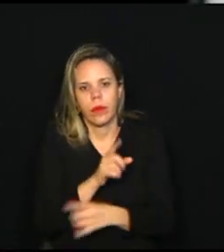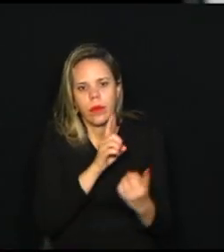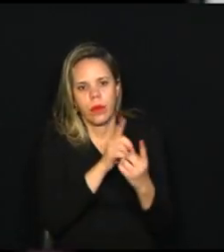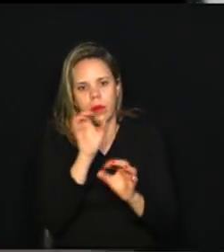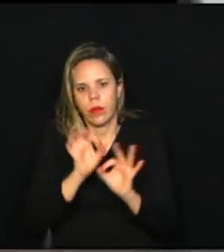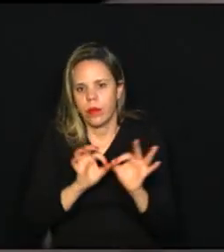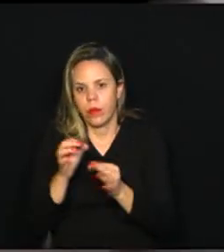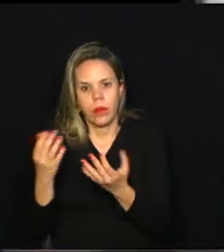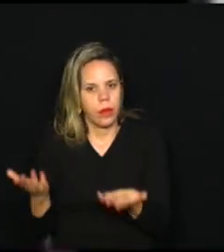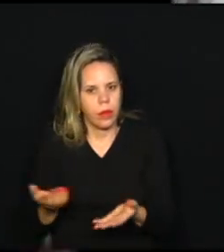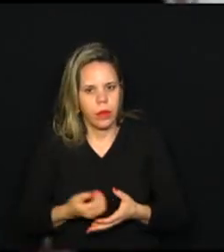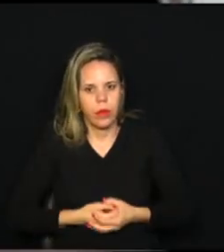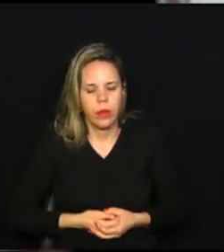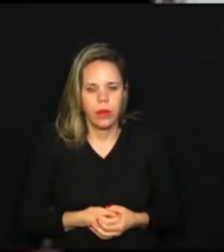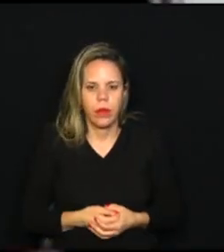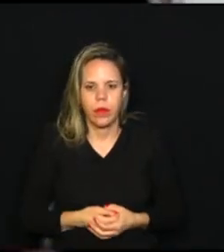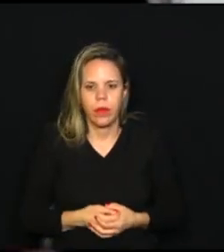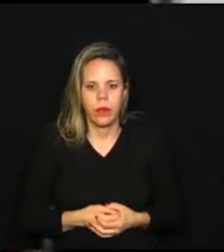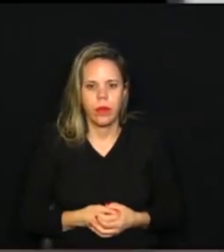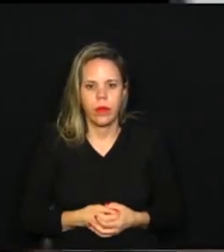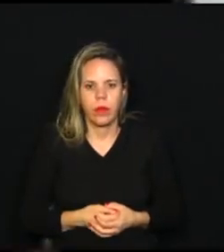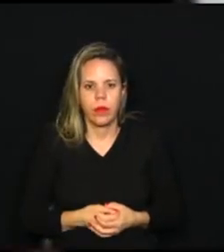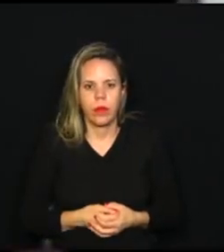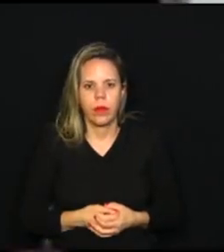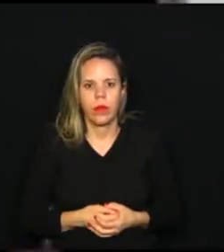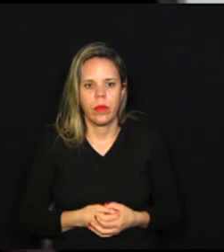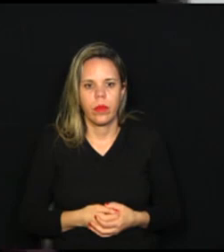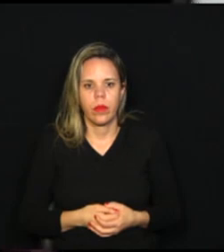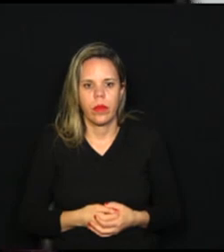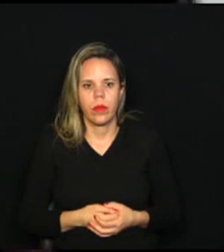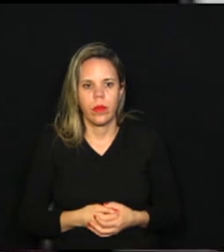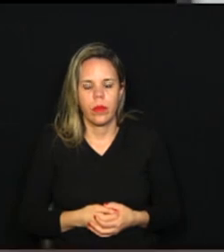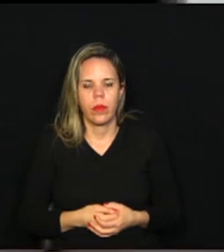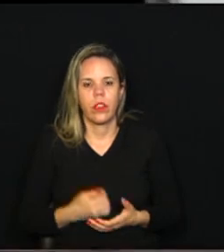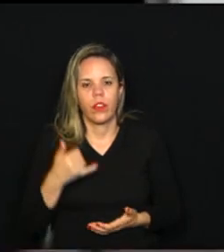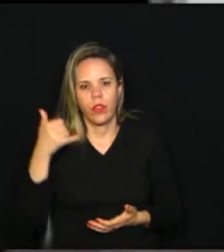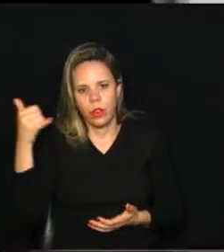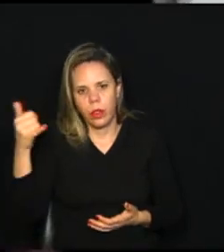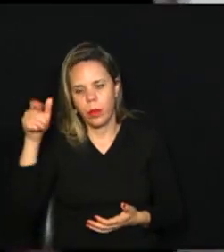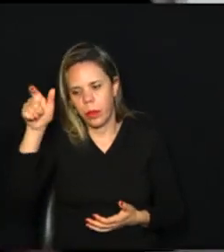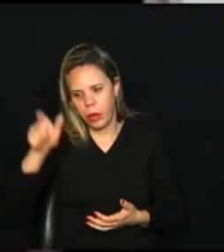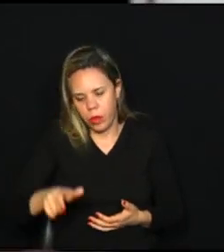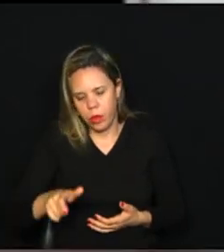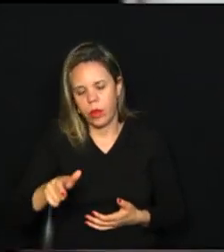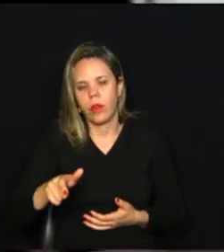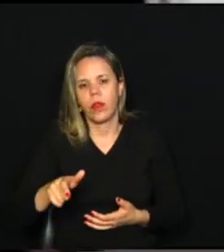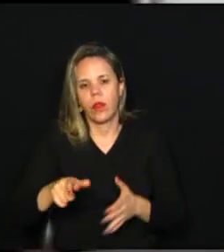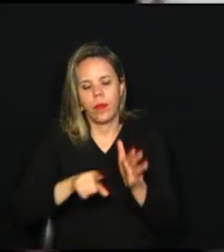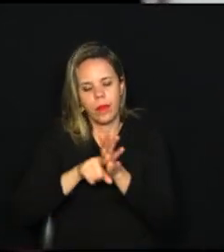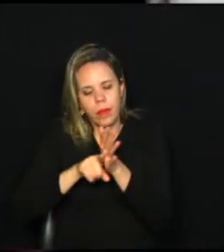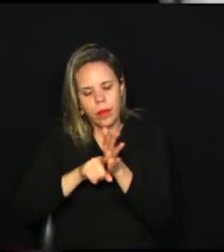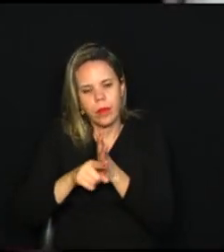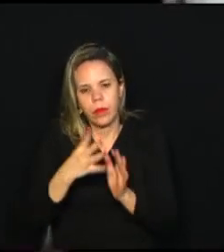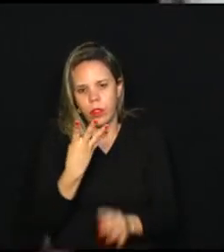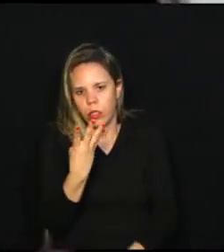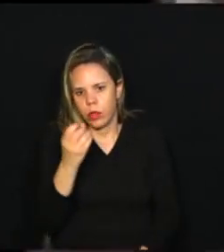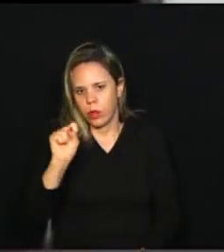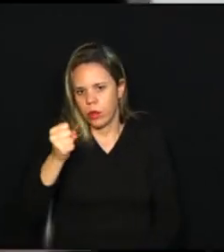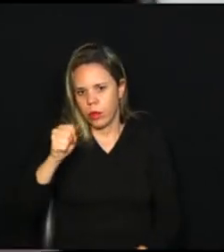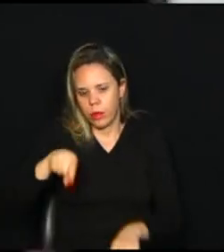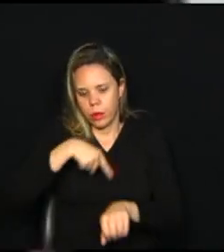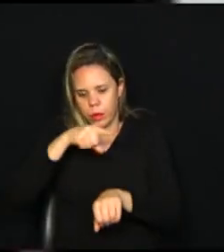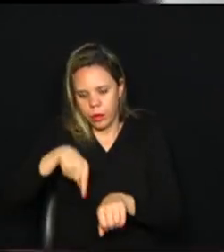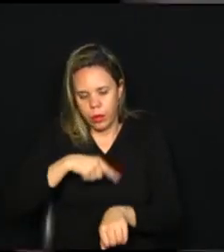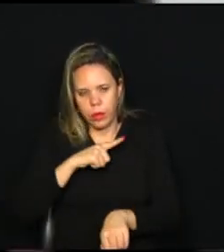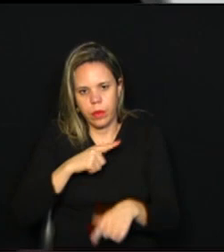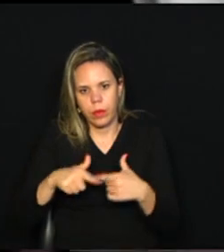organizar para isso, que é você ligar para a pessoa, como está prevista pelo Ministério, né, monitorar à distância, a cada 48 horas, para ver se ela tem